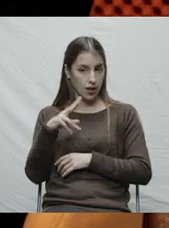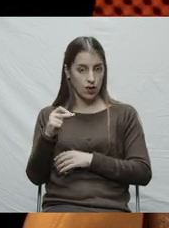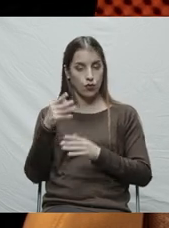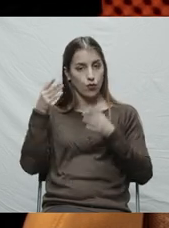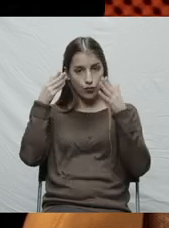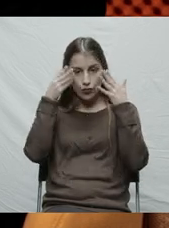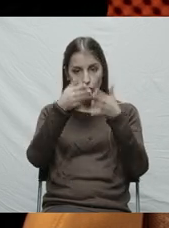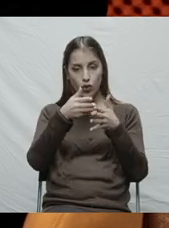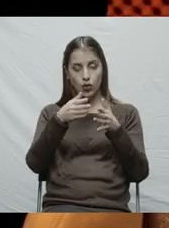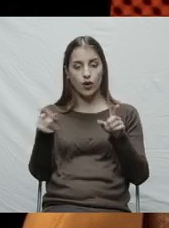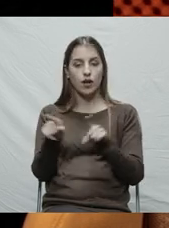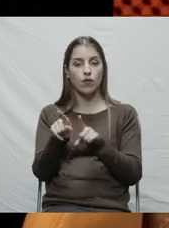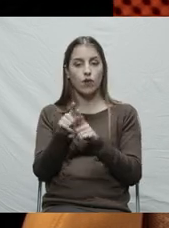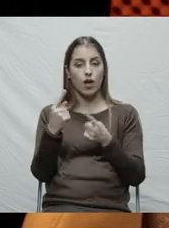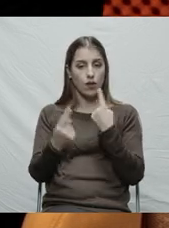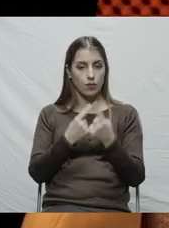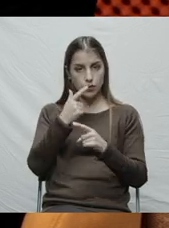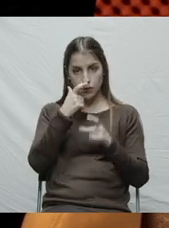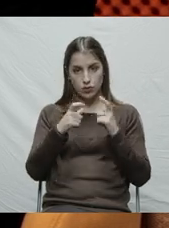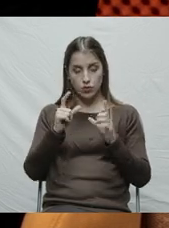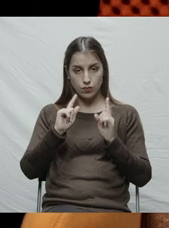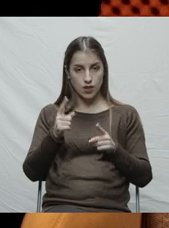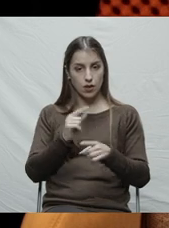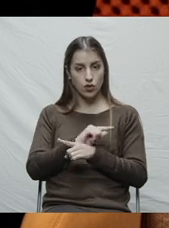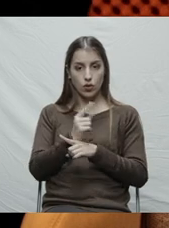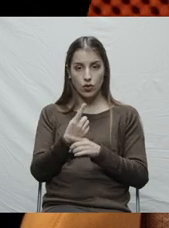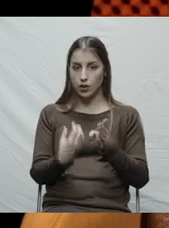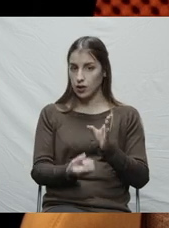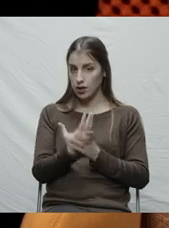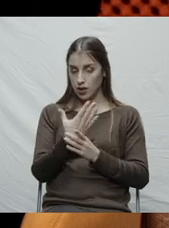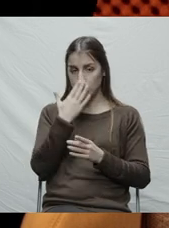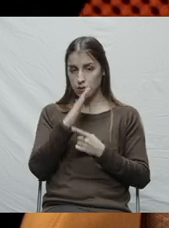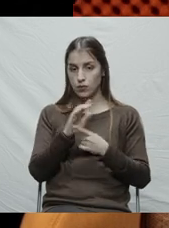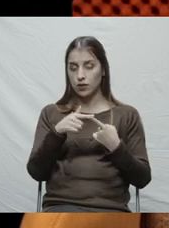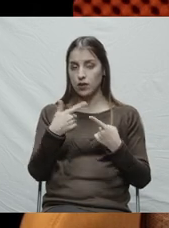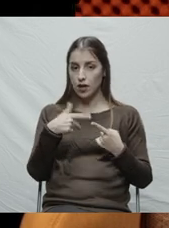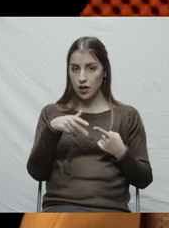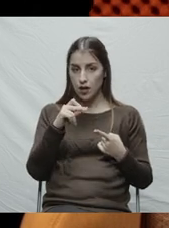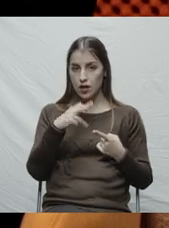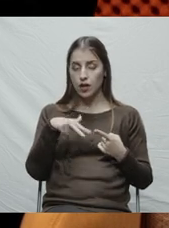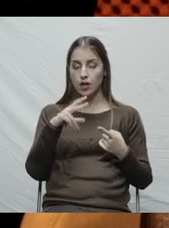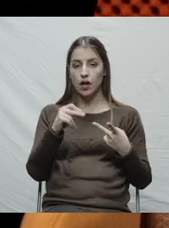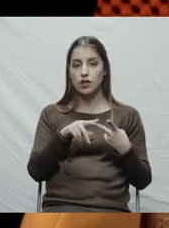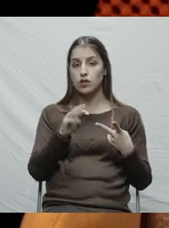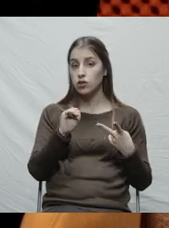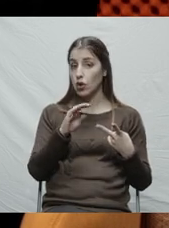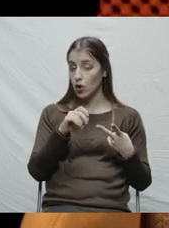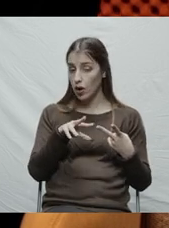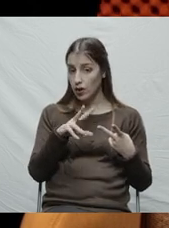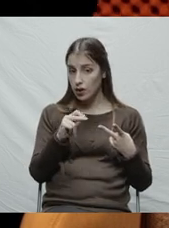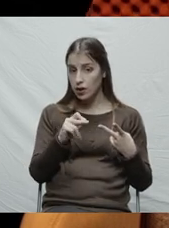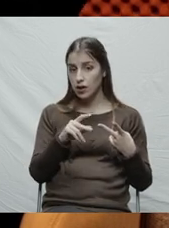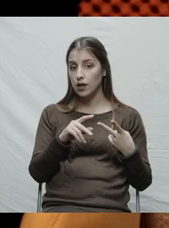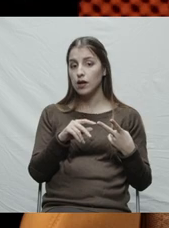o foco era, e algumas pessoas começaram logo a criar, como a Tânia Carvalho, a Sónia Batista com alguns haikus,